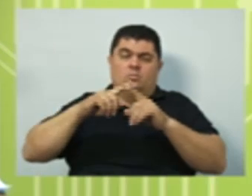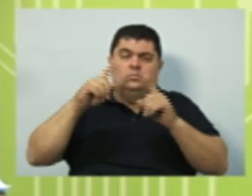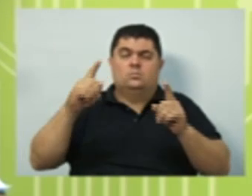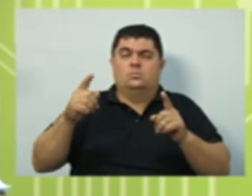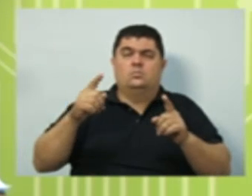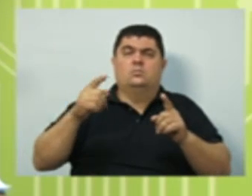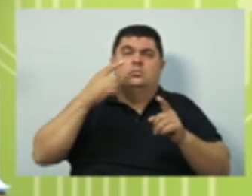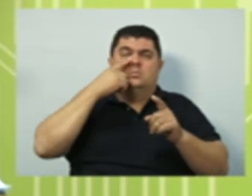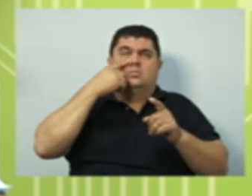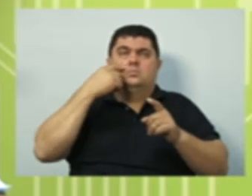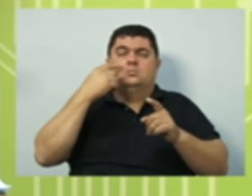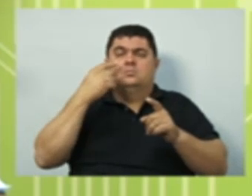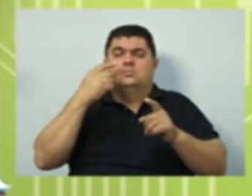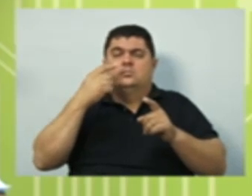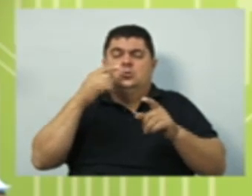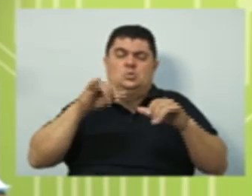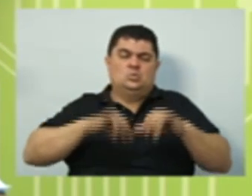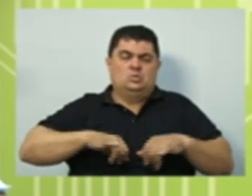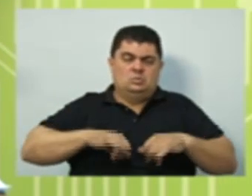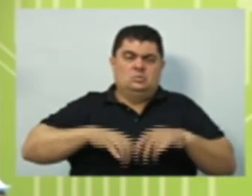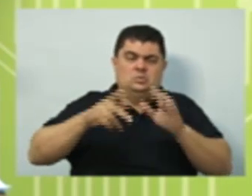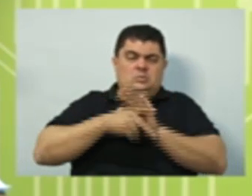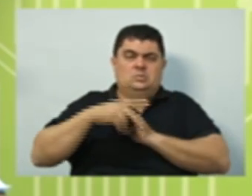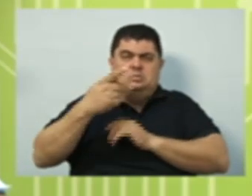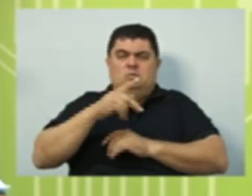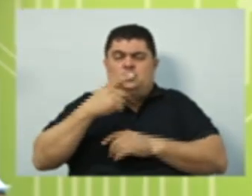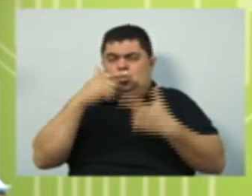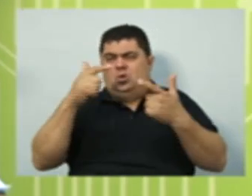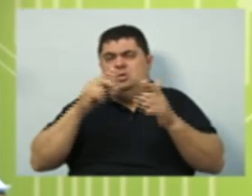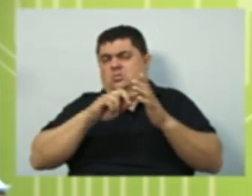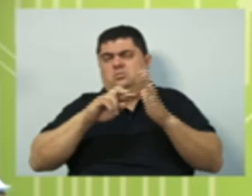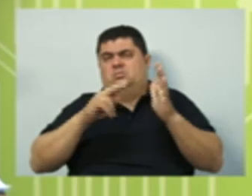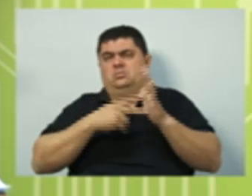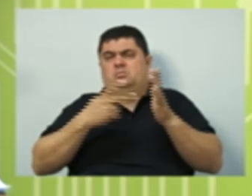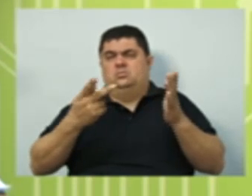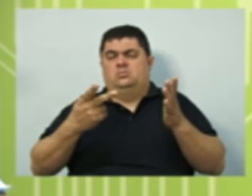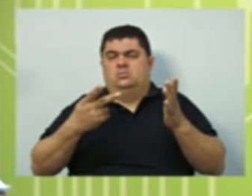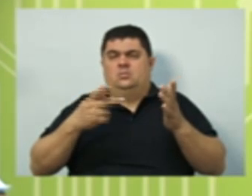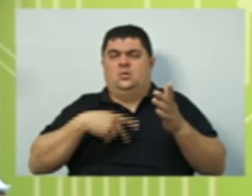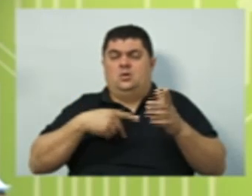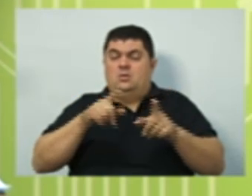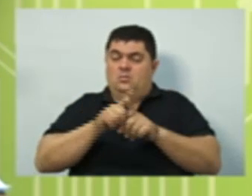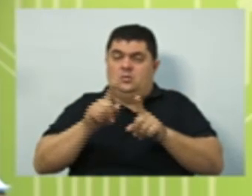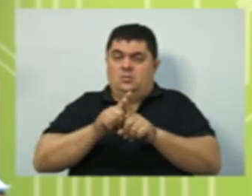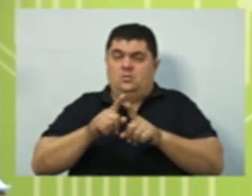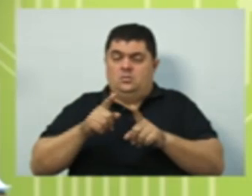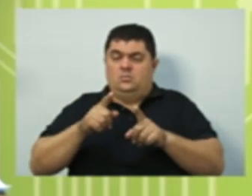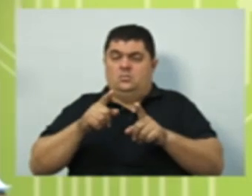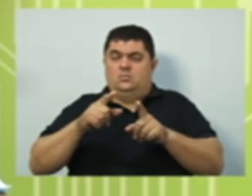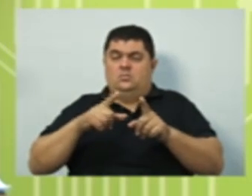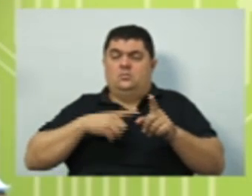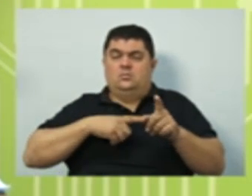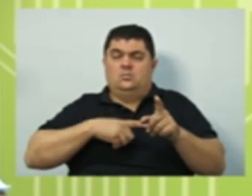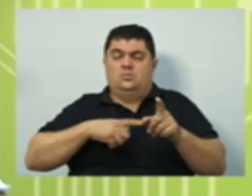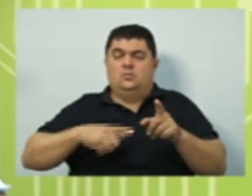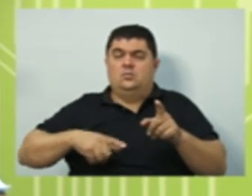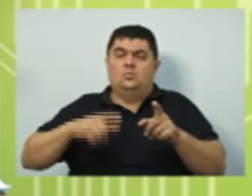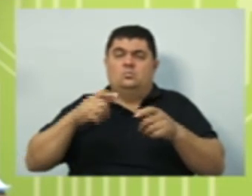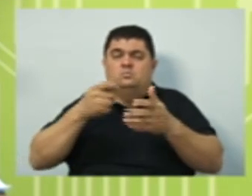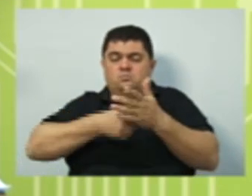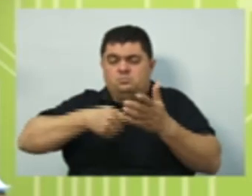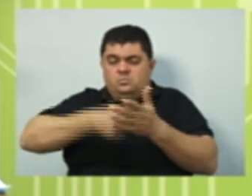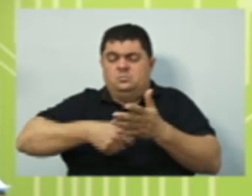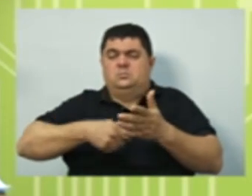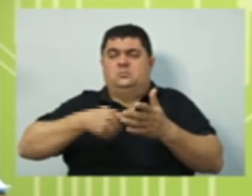ligado ao sofrimento, que é uma dor sem sentido, e a dor ligada ao sacrifício. O sacrifício é sagrado, sagrado é